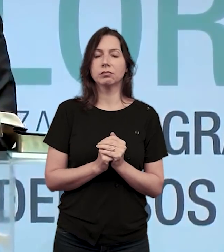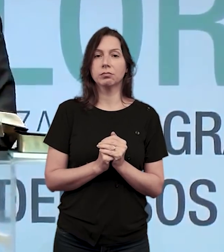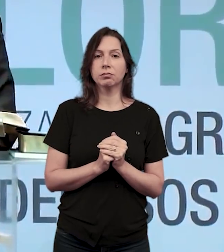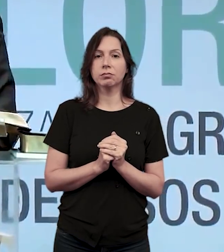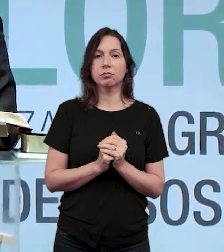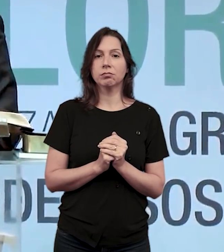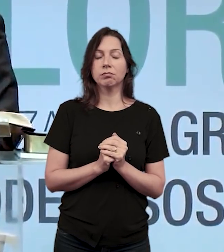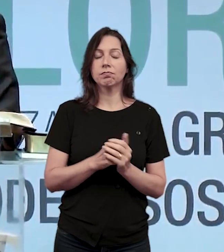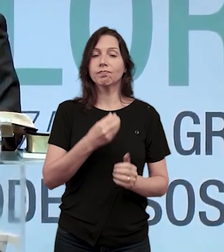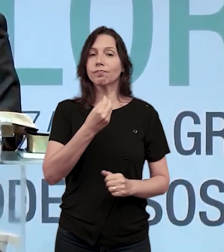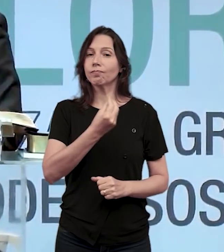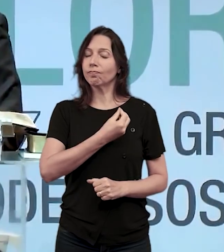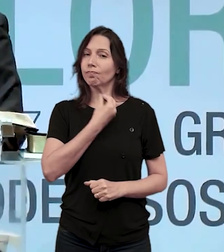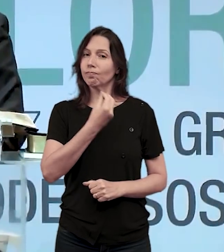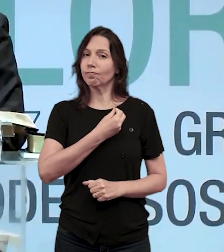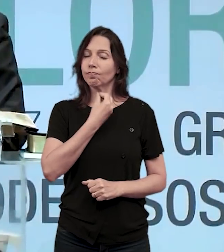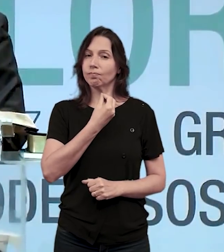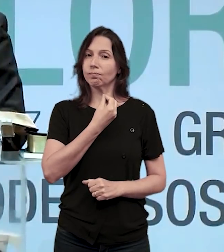A vida